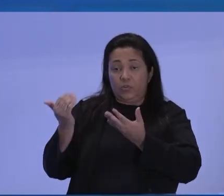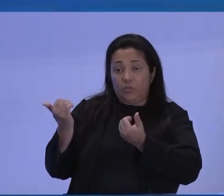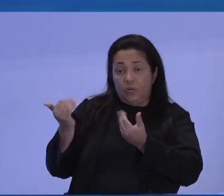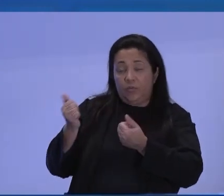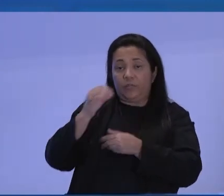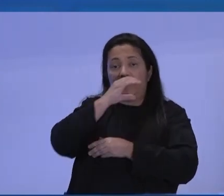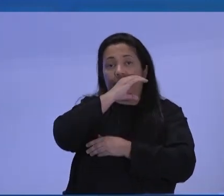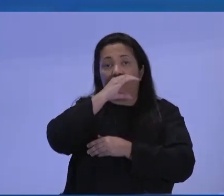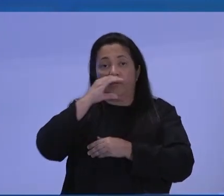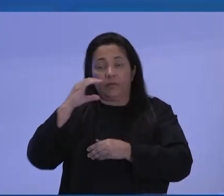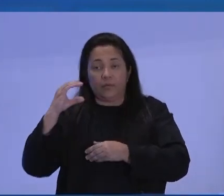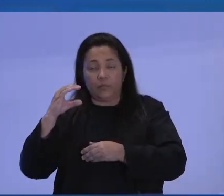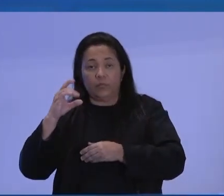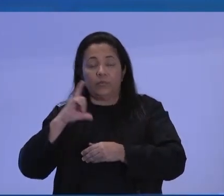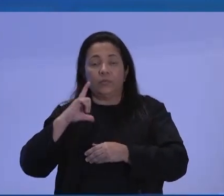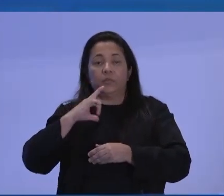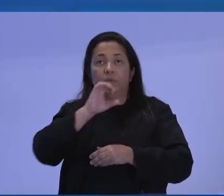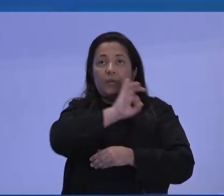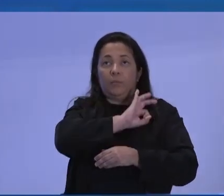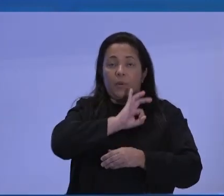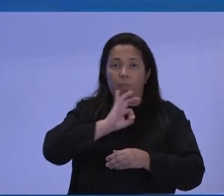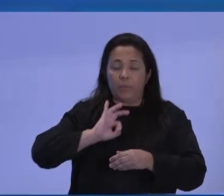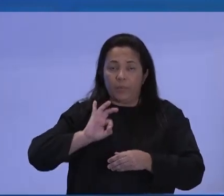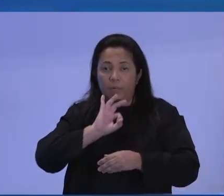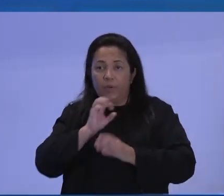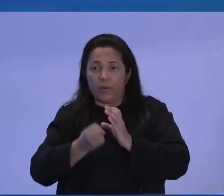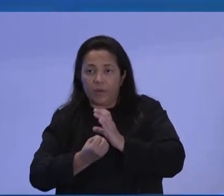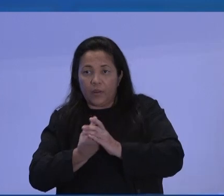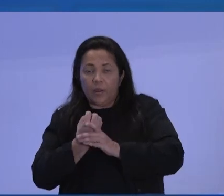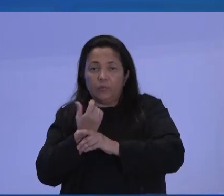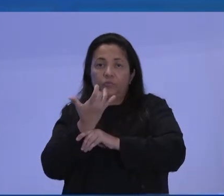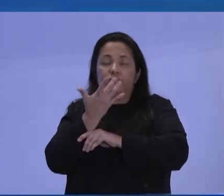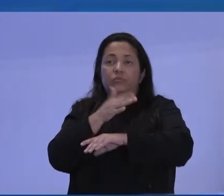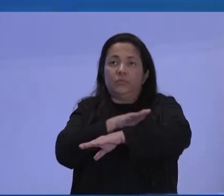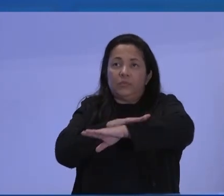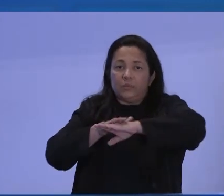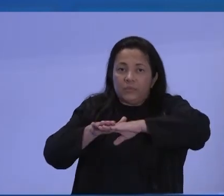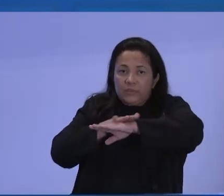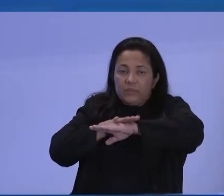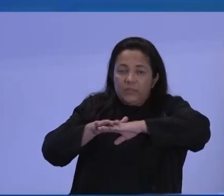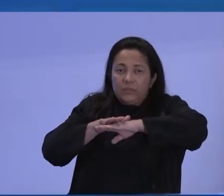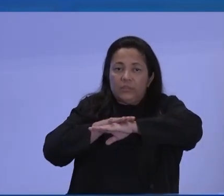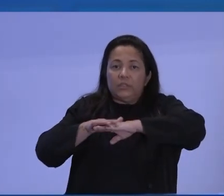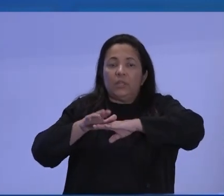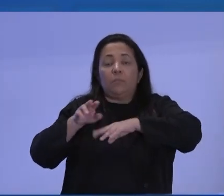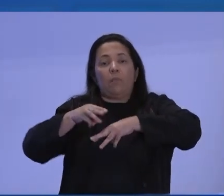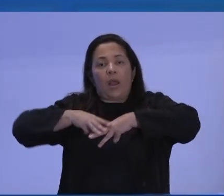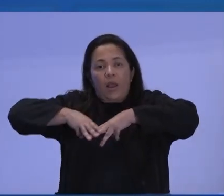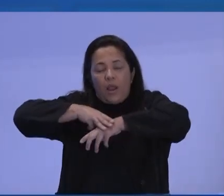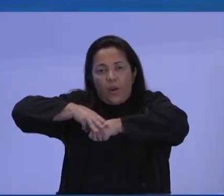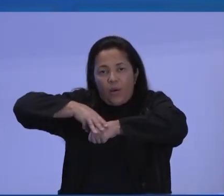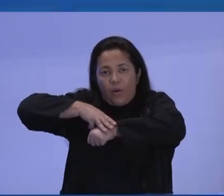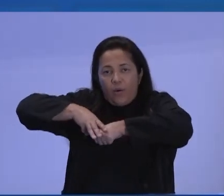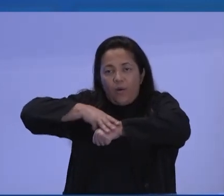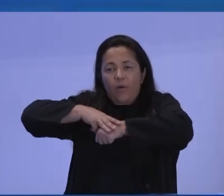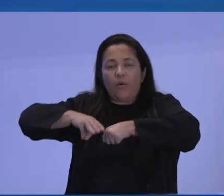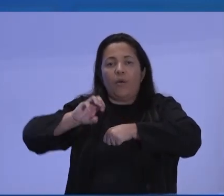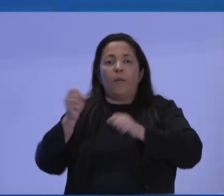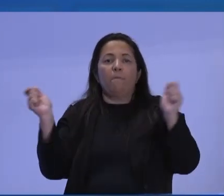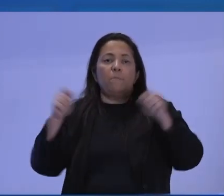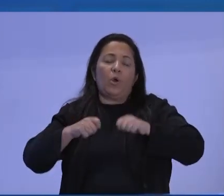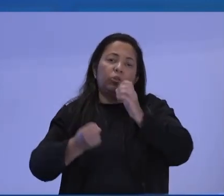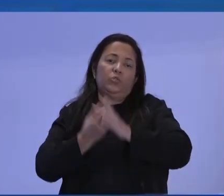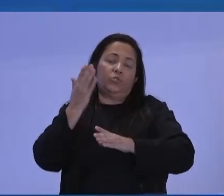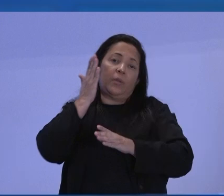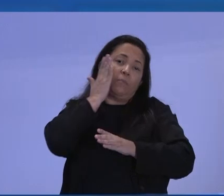adultos, com manchas hipocrômicas, eritematosas ou acastanhadas. Acometem a face,